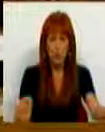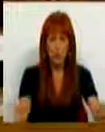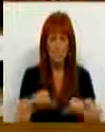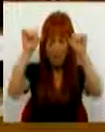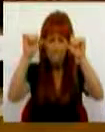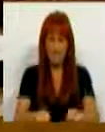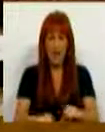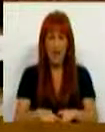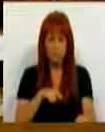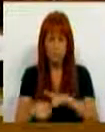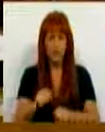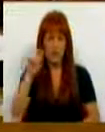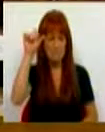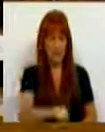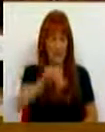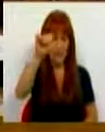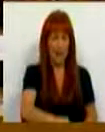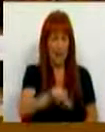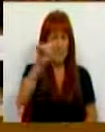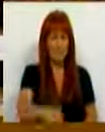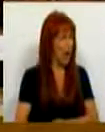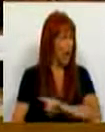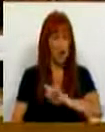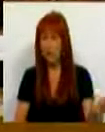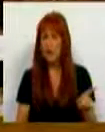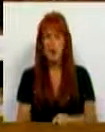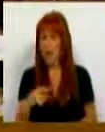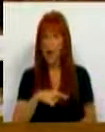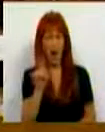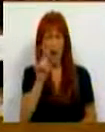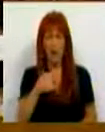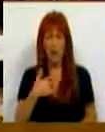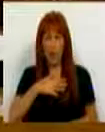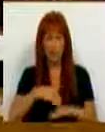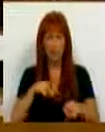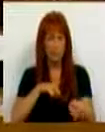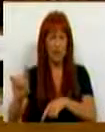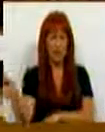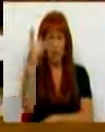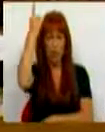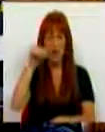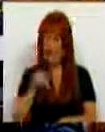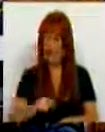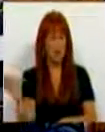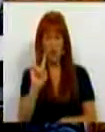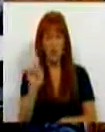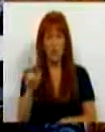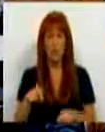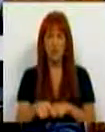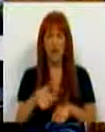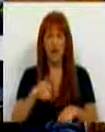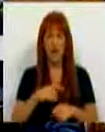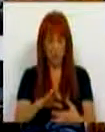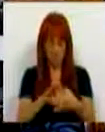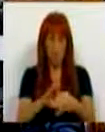fica mal uma política de bota abaixo, não é assim que eu quero fazer política, não é assim que eu